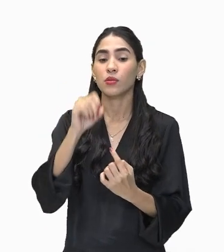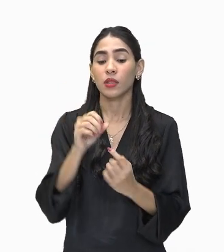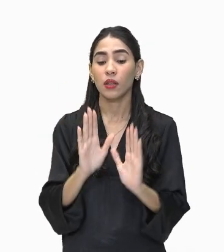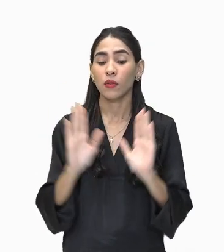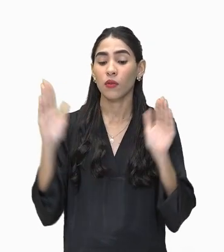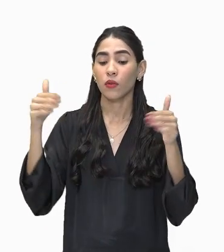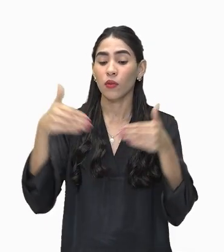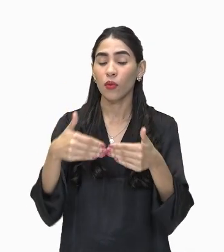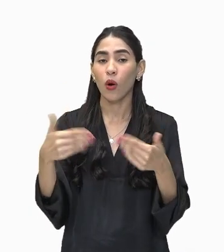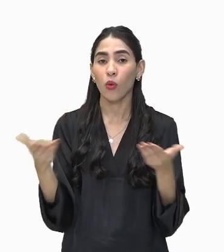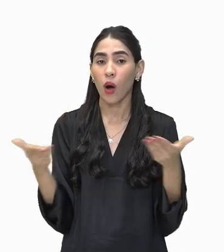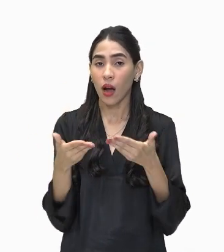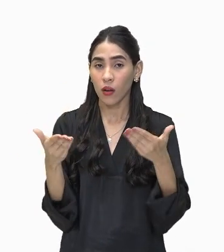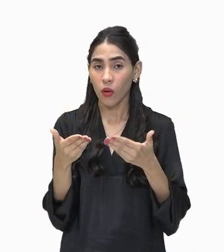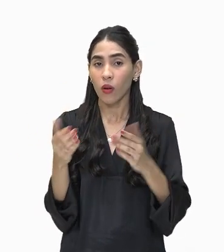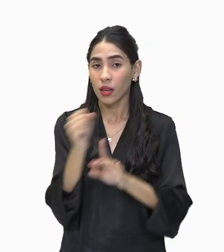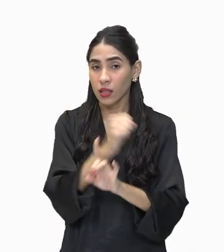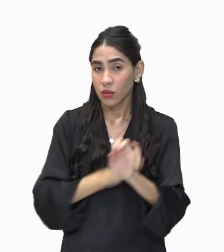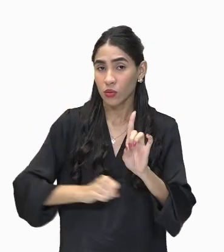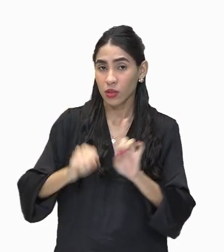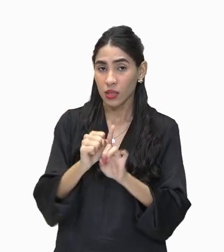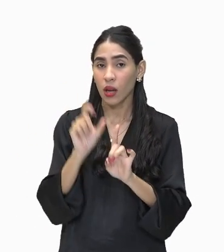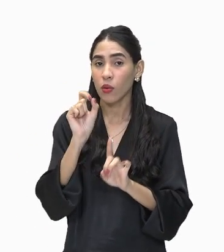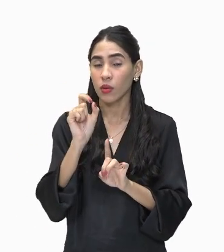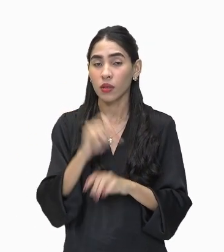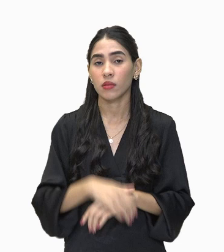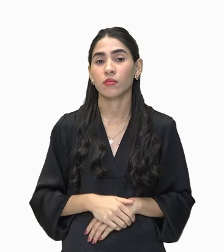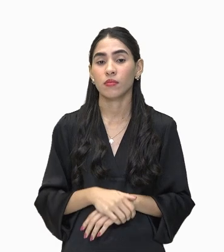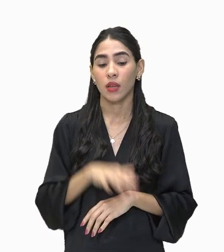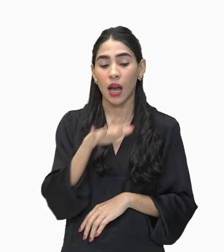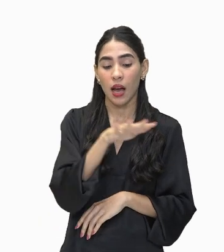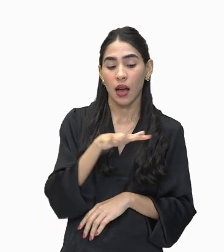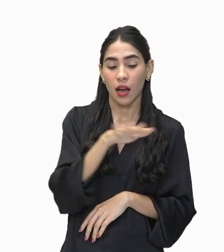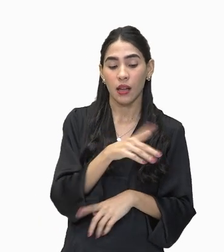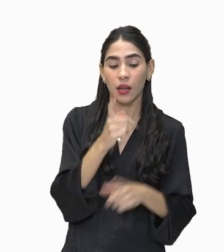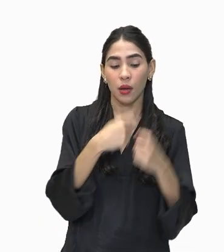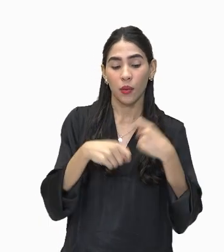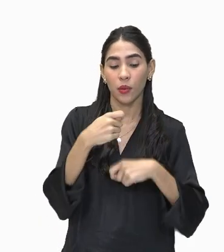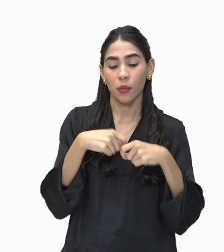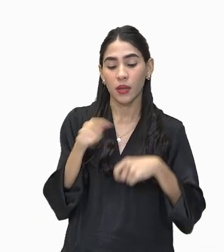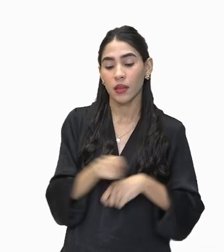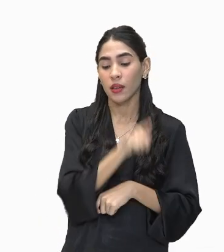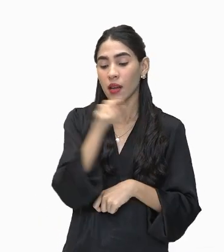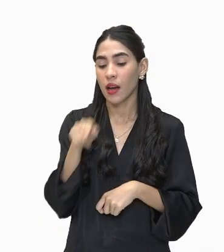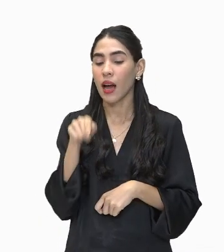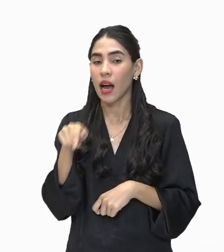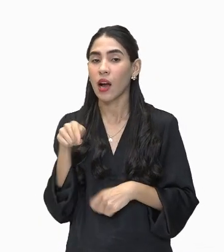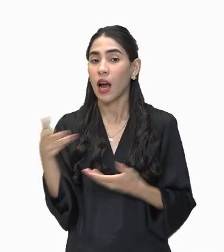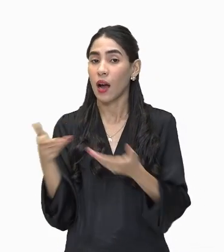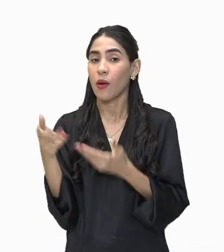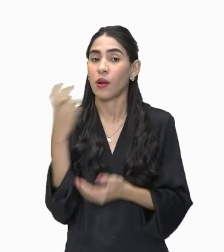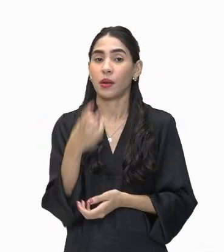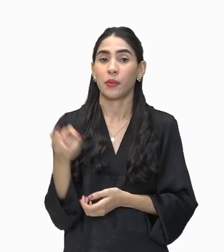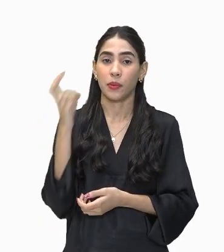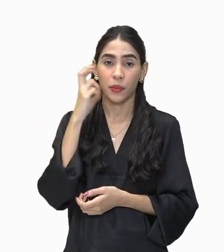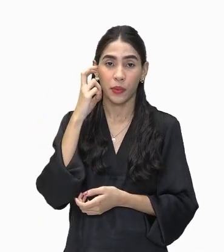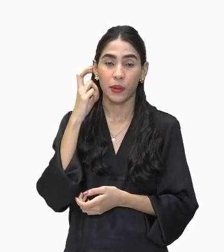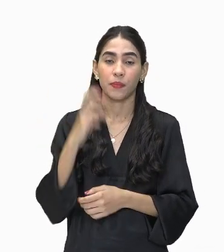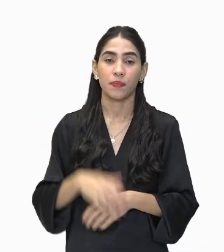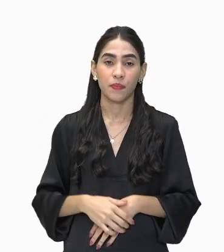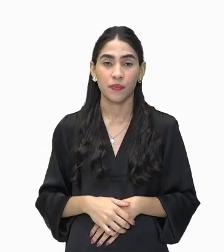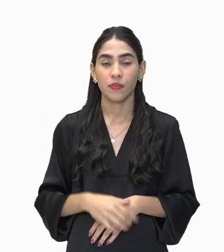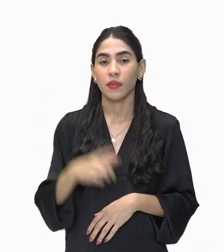das suas demandas sociais do âmbito da economia para o da cultura, né?